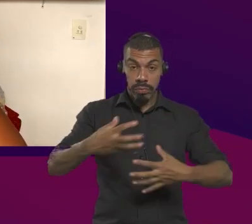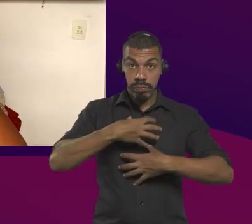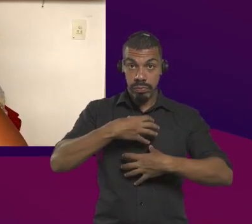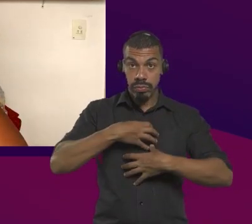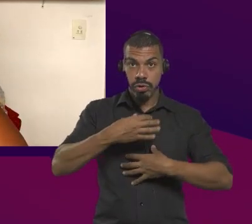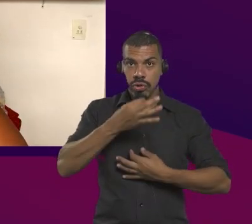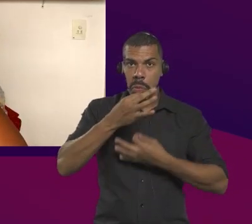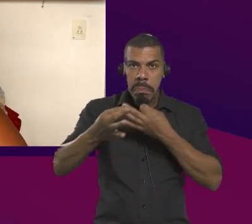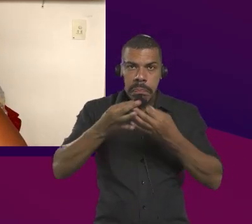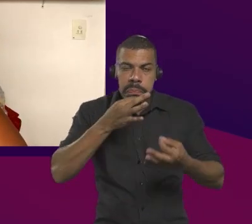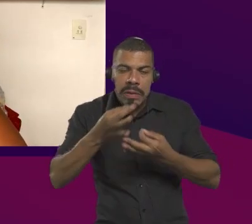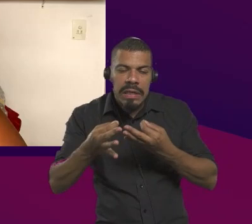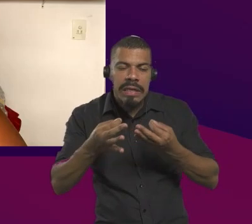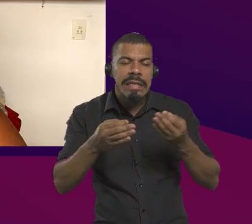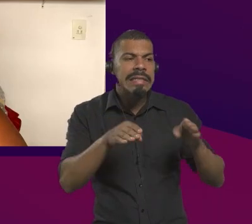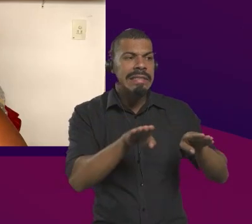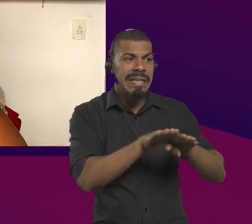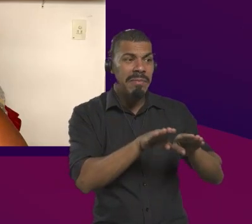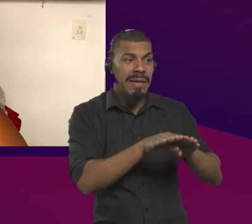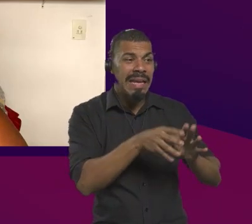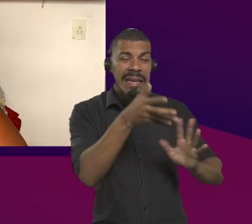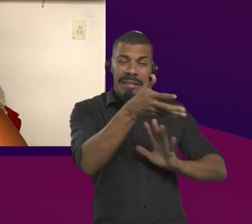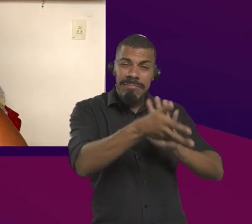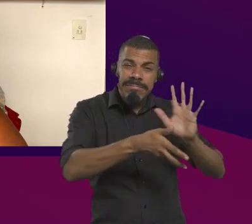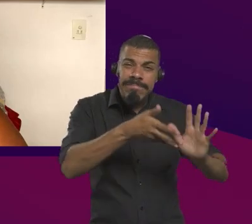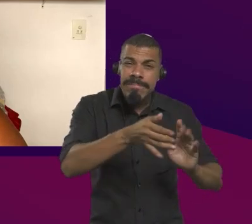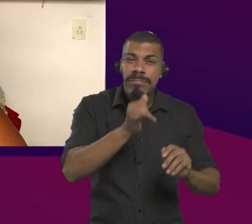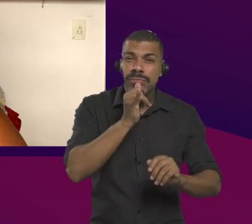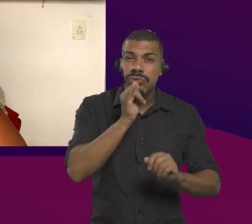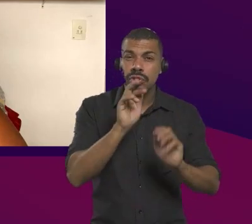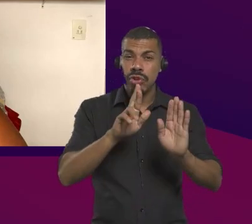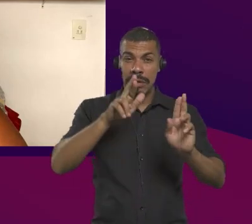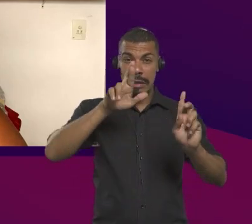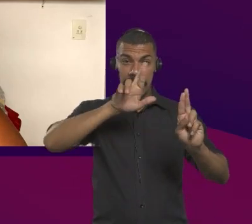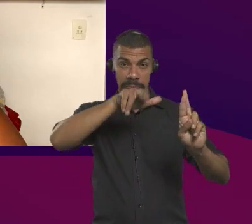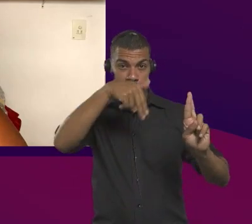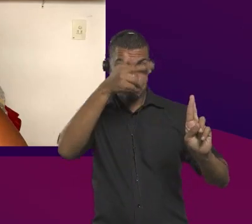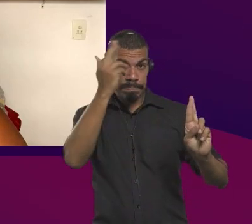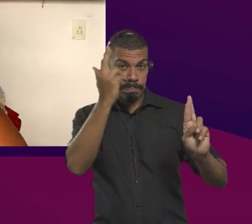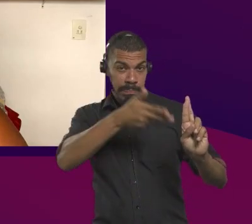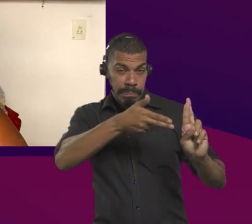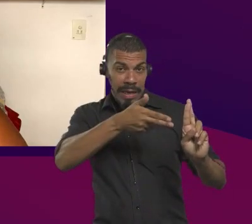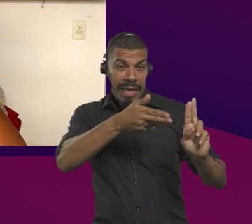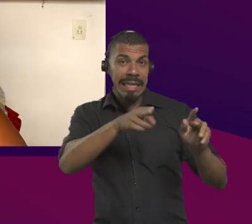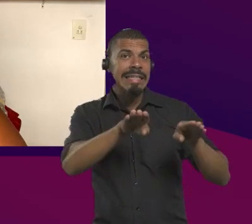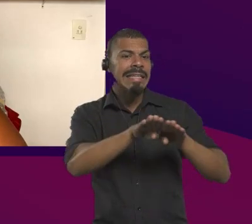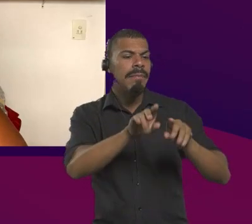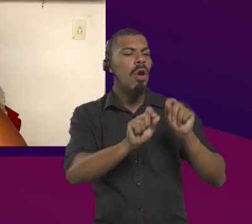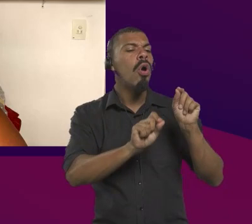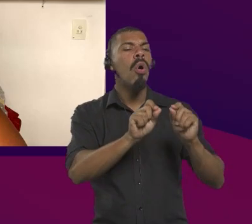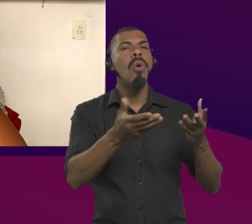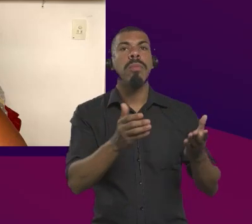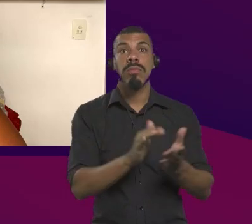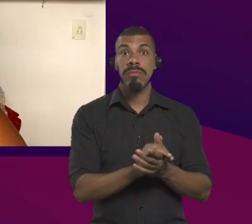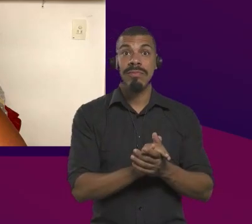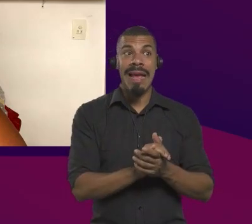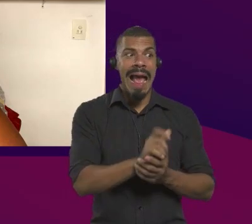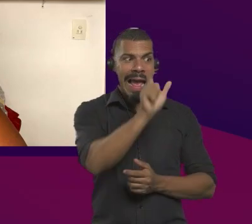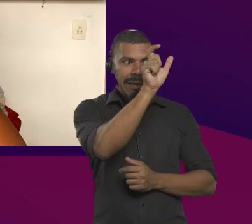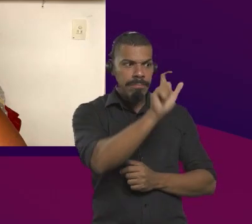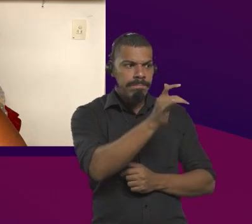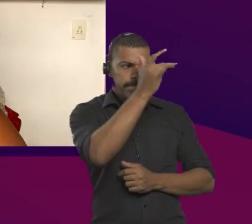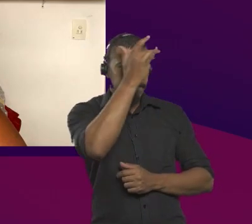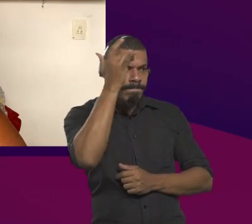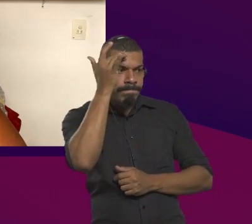né? A gente está falando muito ainda da representatividade Sim. ali, né? E quando que a gente vai começar a ter os